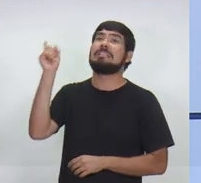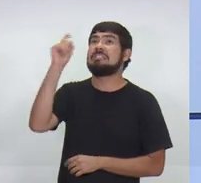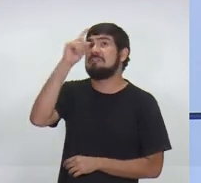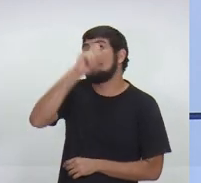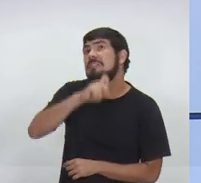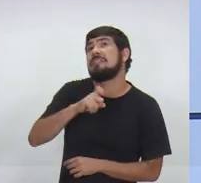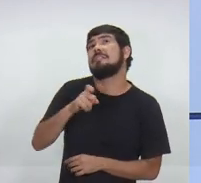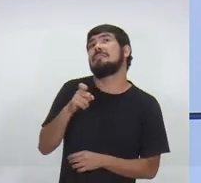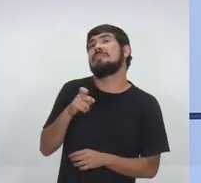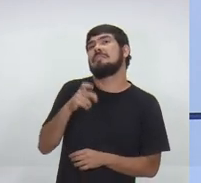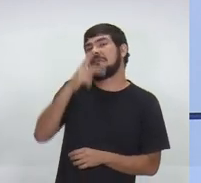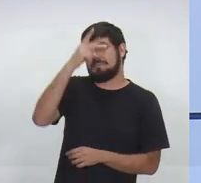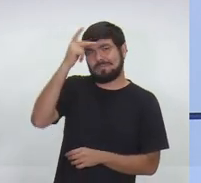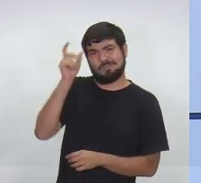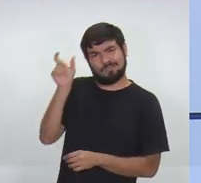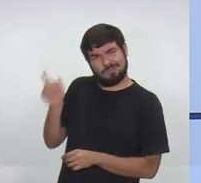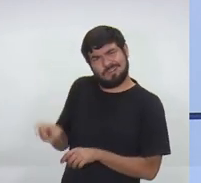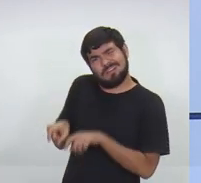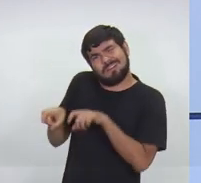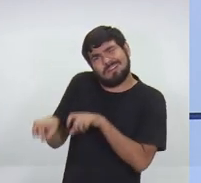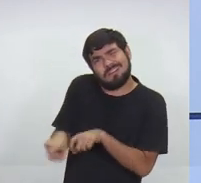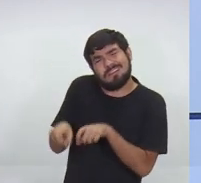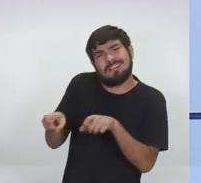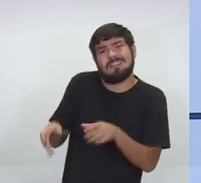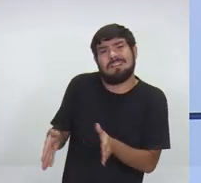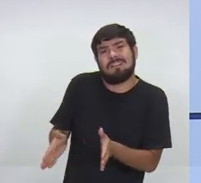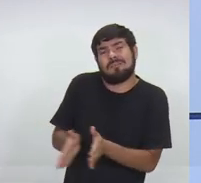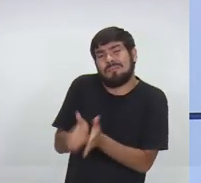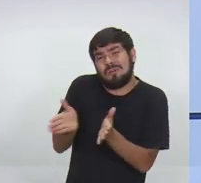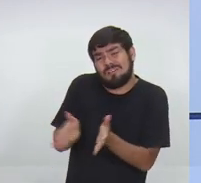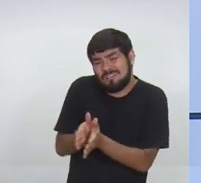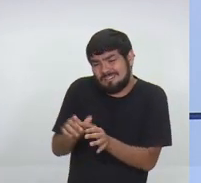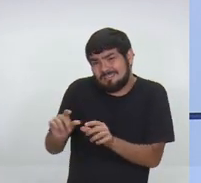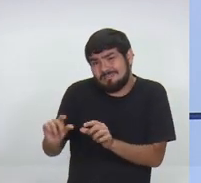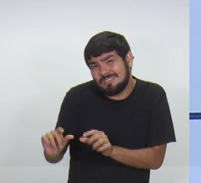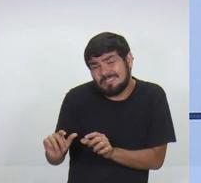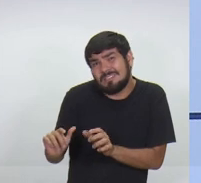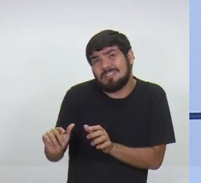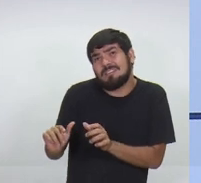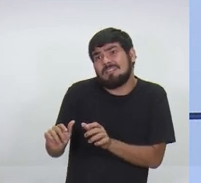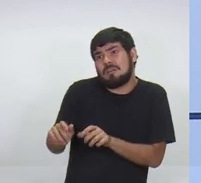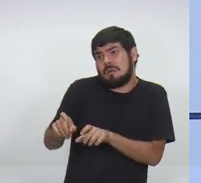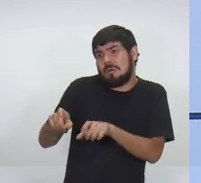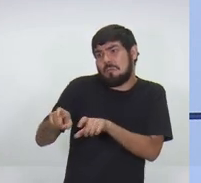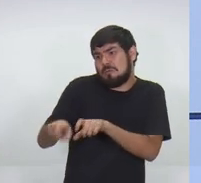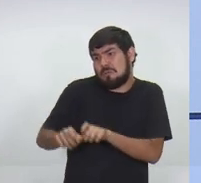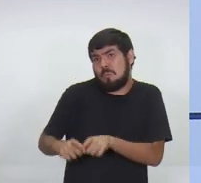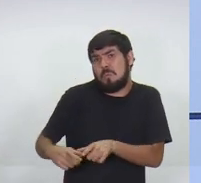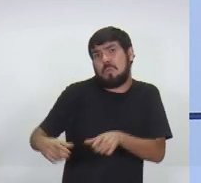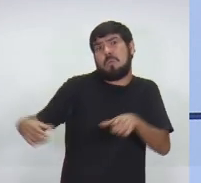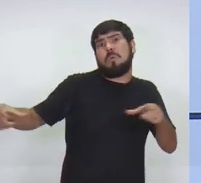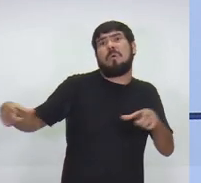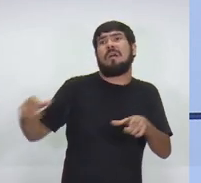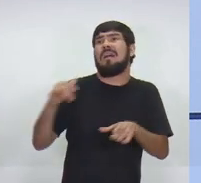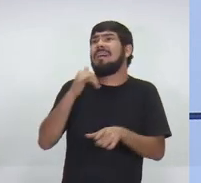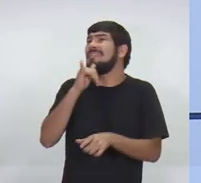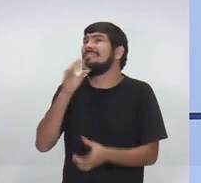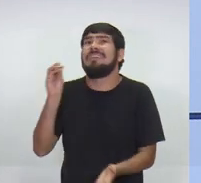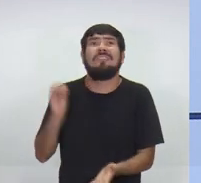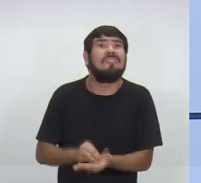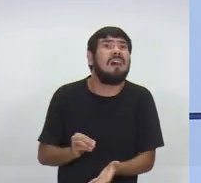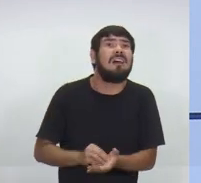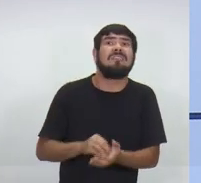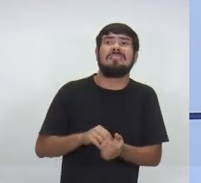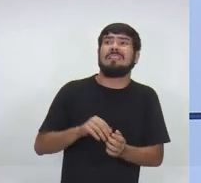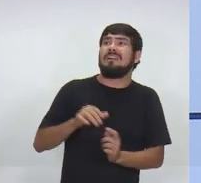pequeno produtor escoar sua produção a a energia que nem sempre é segura a dificuldade de logística